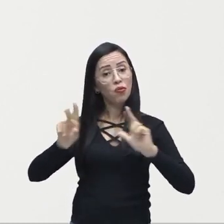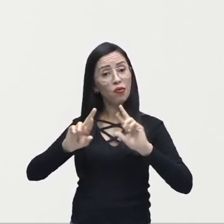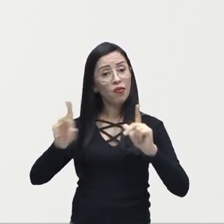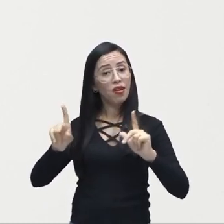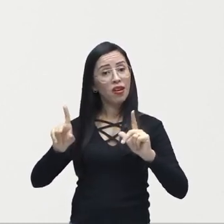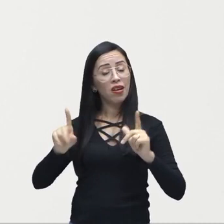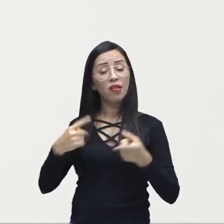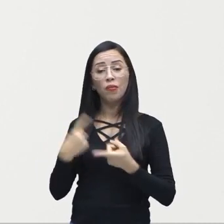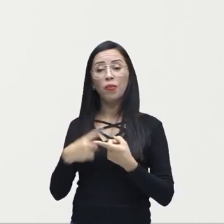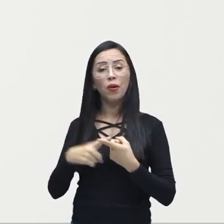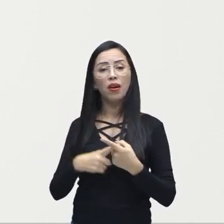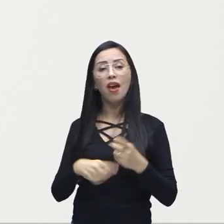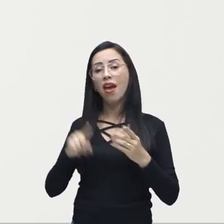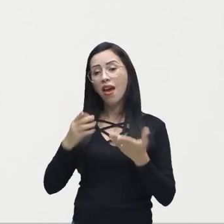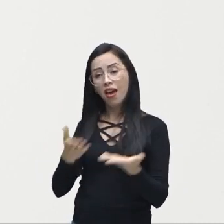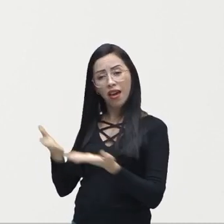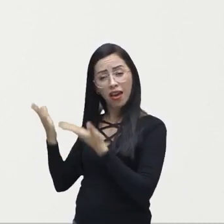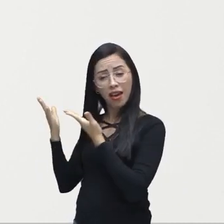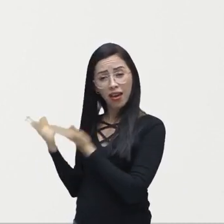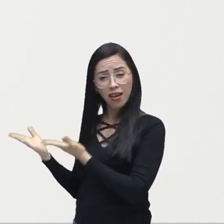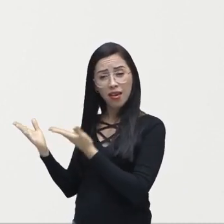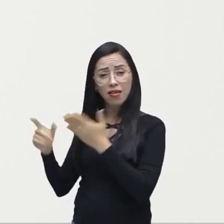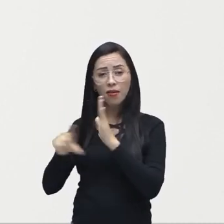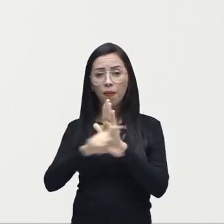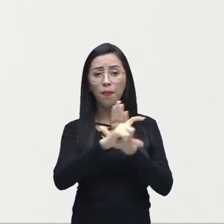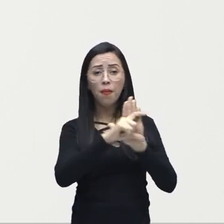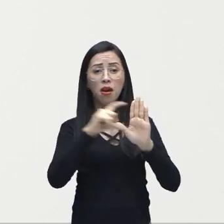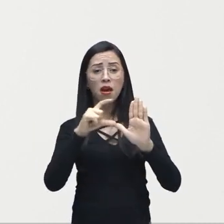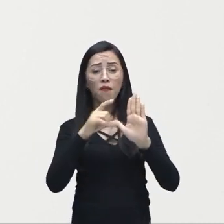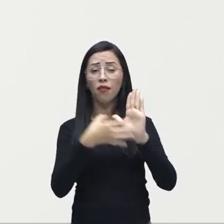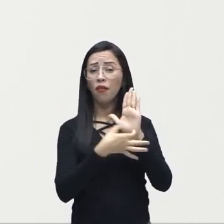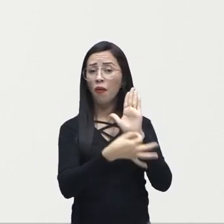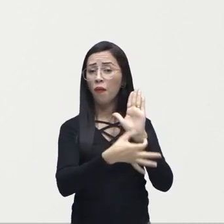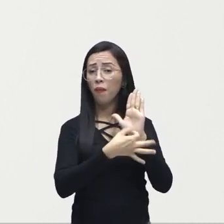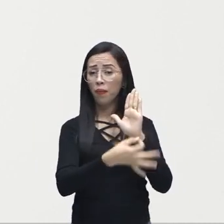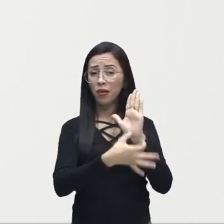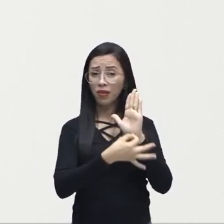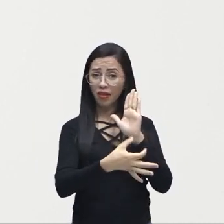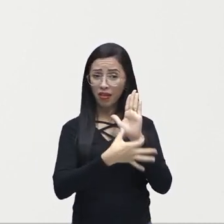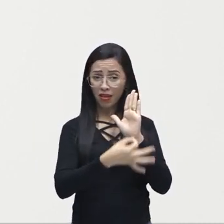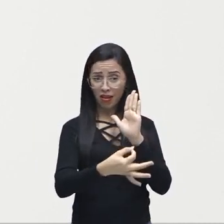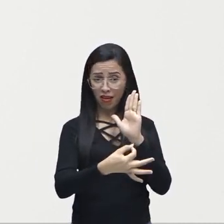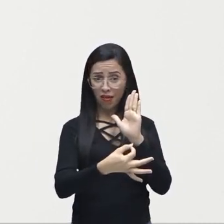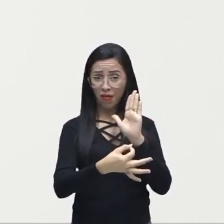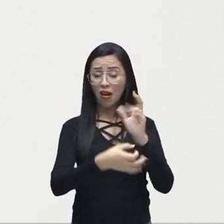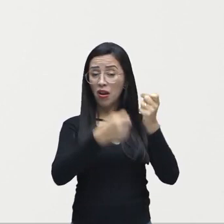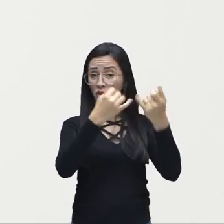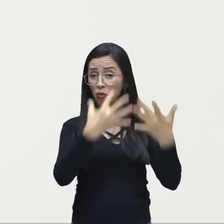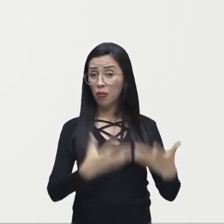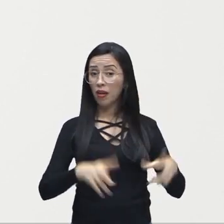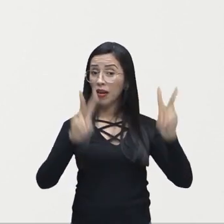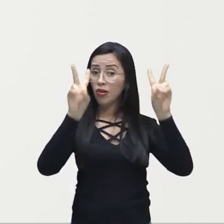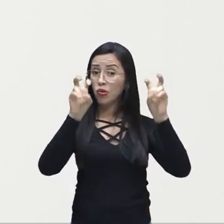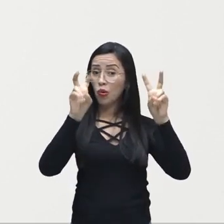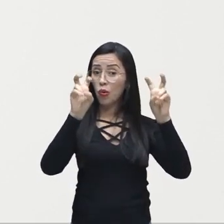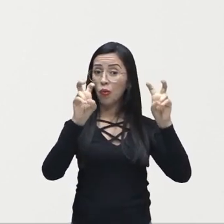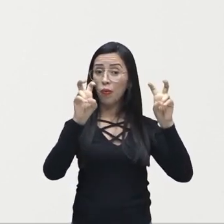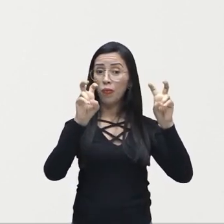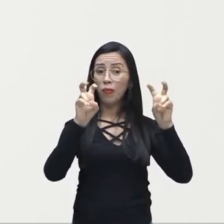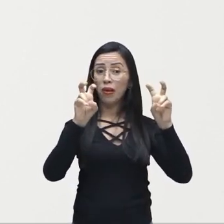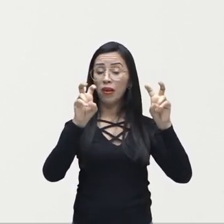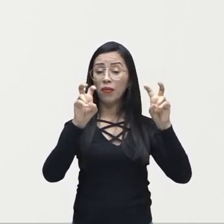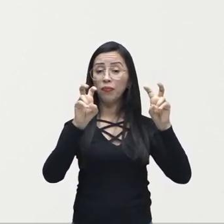que exige aí um posicionamento sobre determinado fenômeno da cidade,